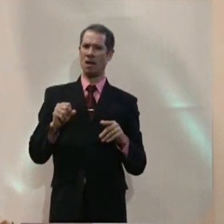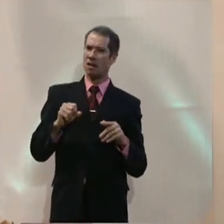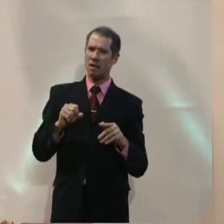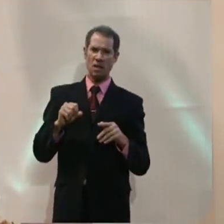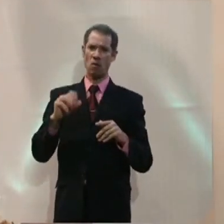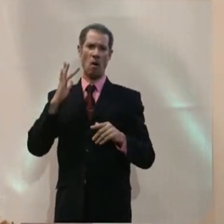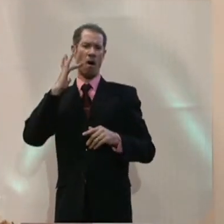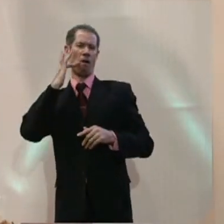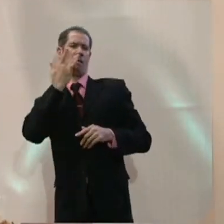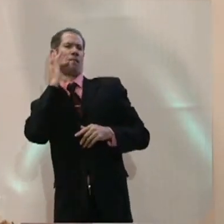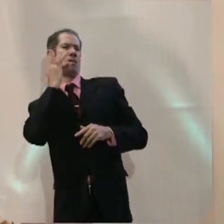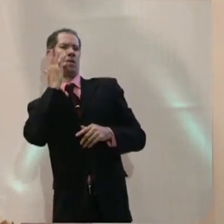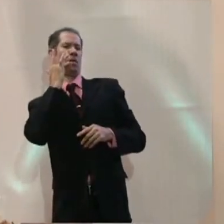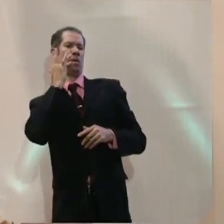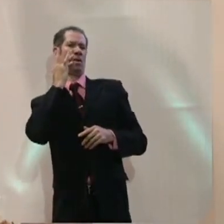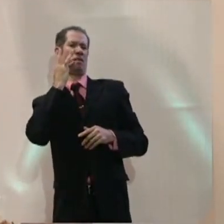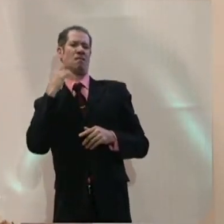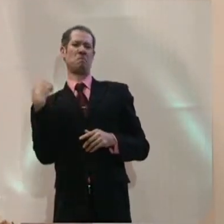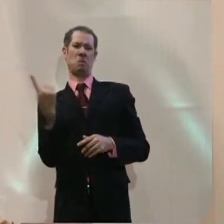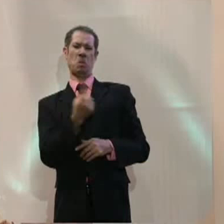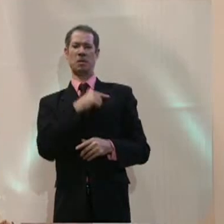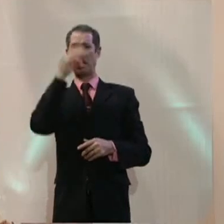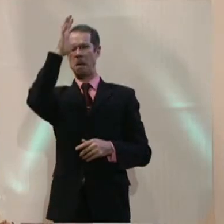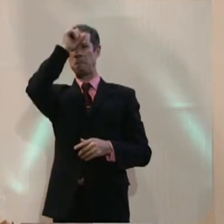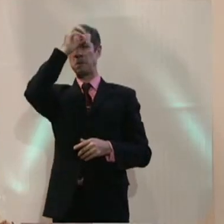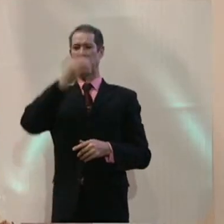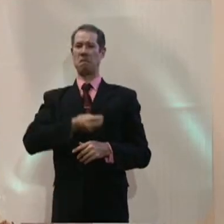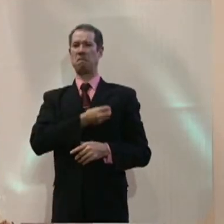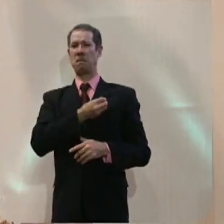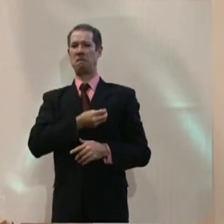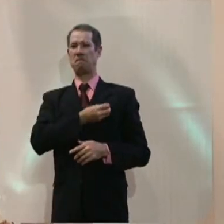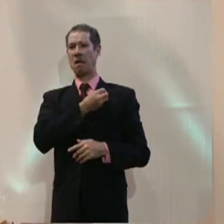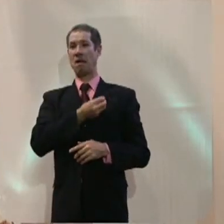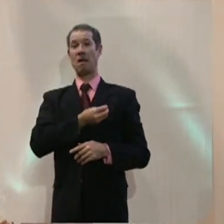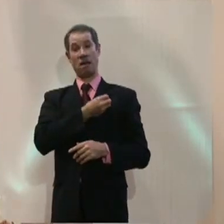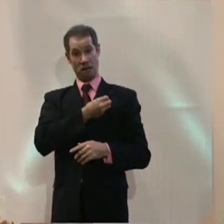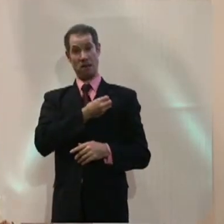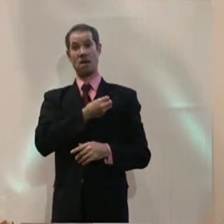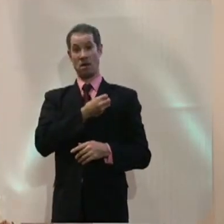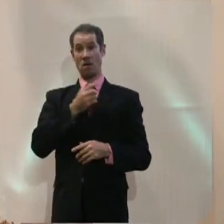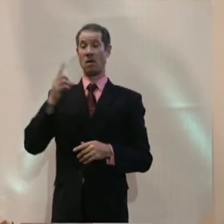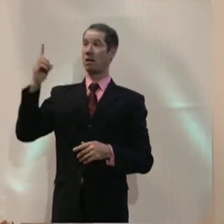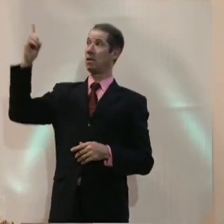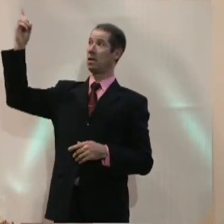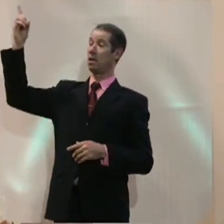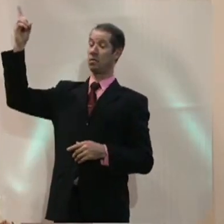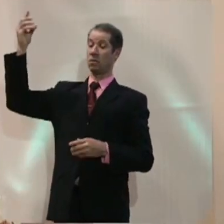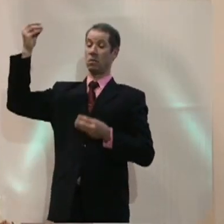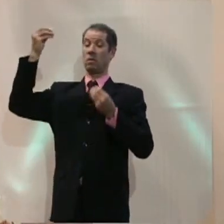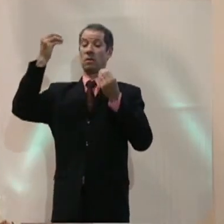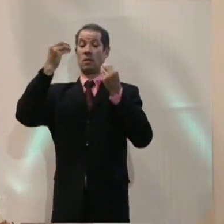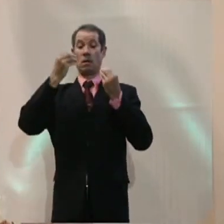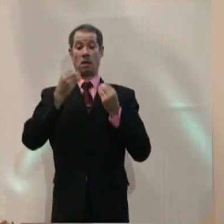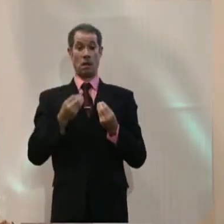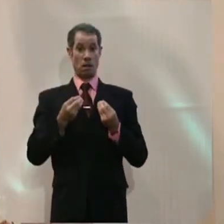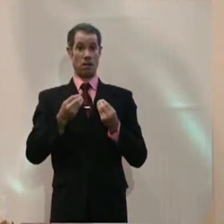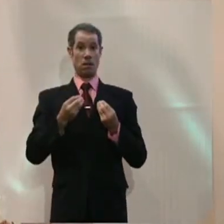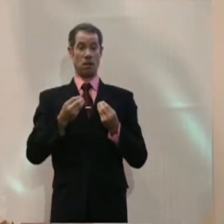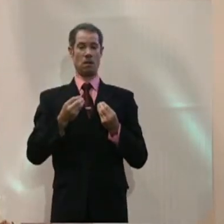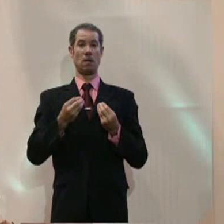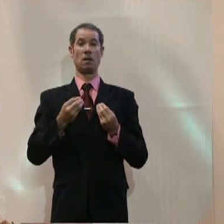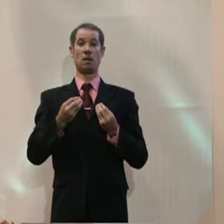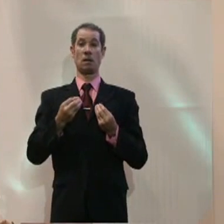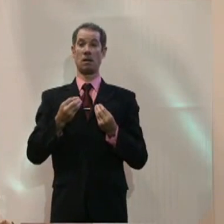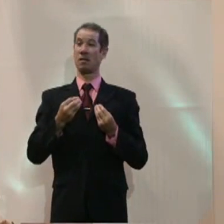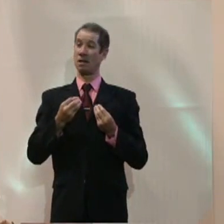for o tesouro, então nós vamos aprender a viver como Deus está nos dando, e seremos com aquilo